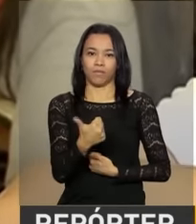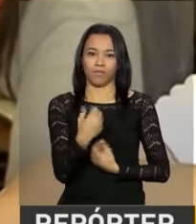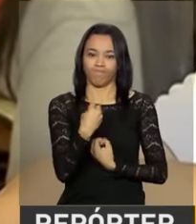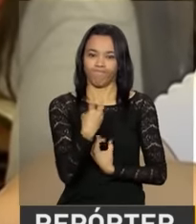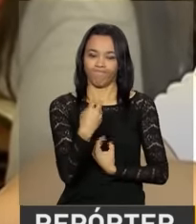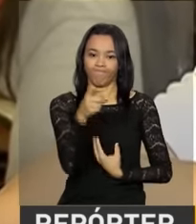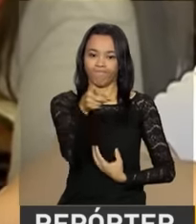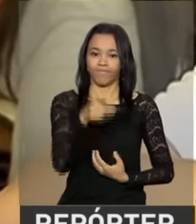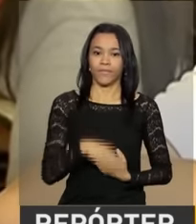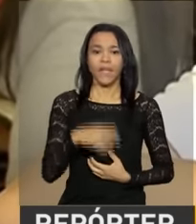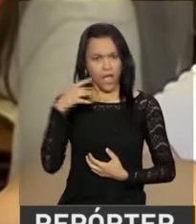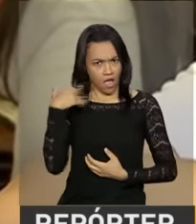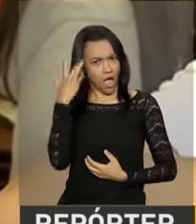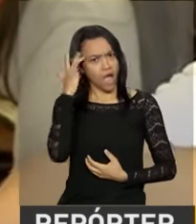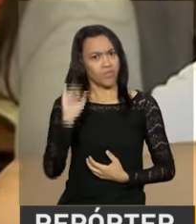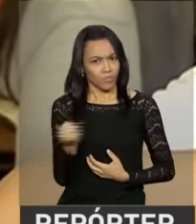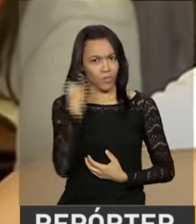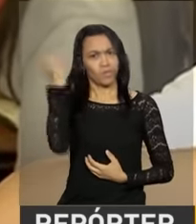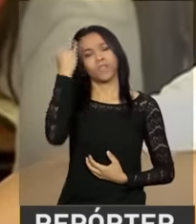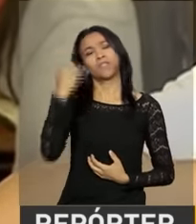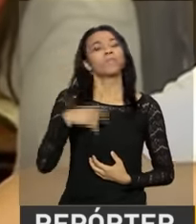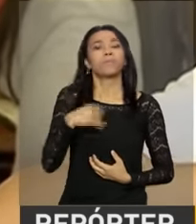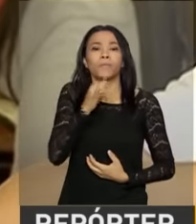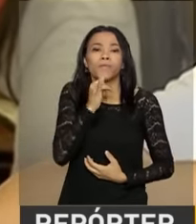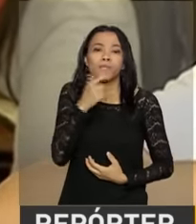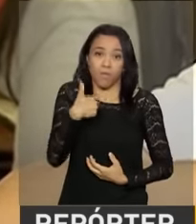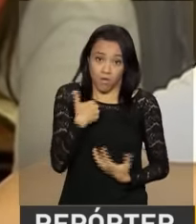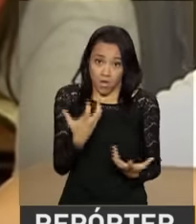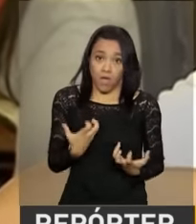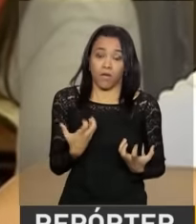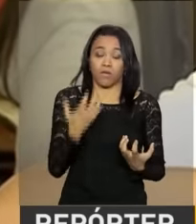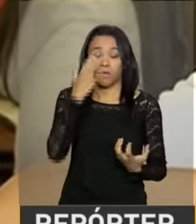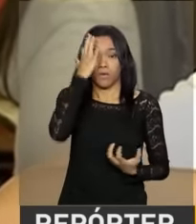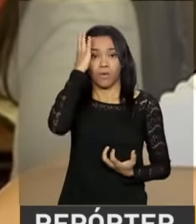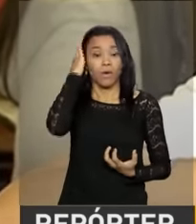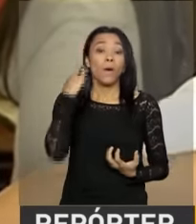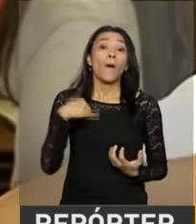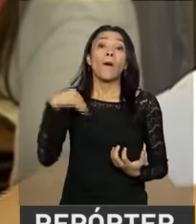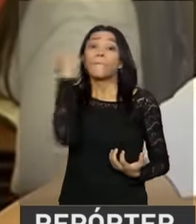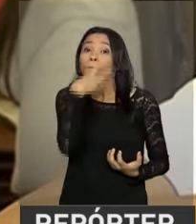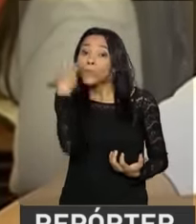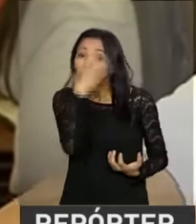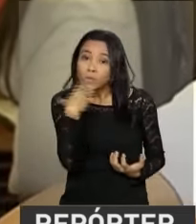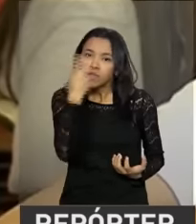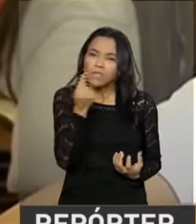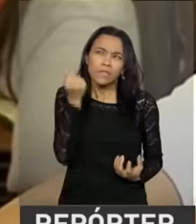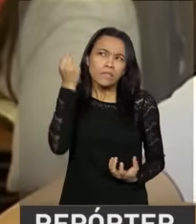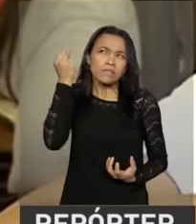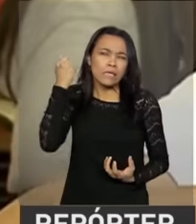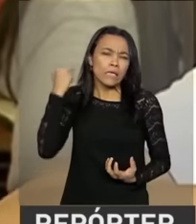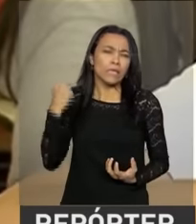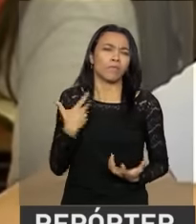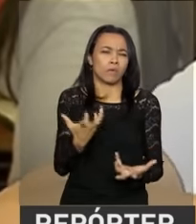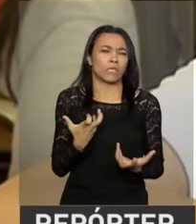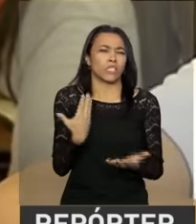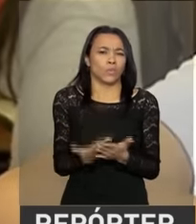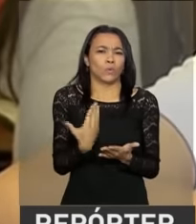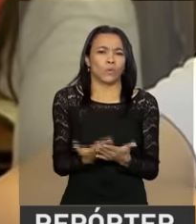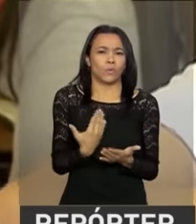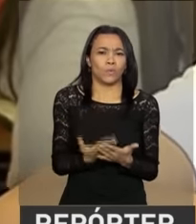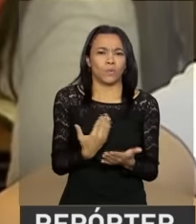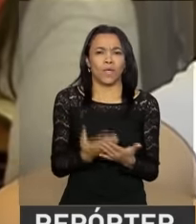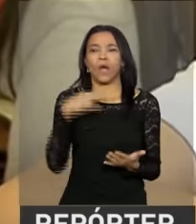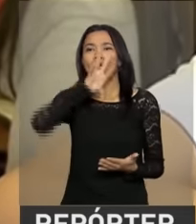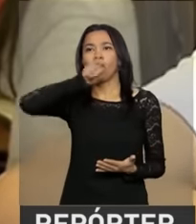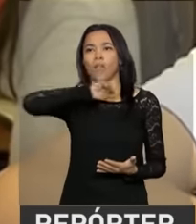porque tem muitas pessoas que querem fazer, tipo assim, no meu caso eu queria fazer música, já fazia muito tempo que eu queria cursar música, canto